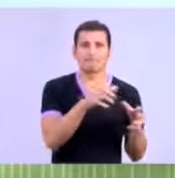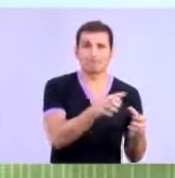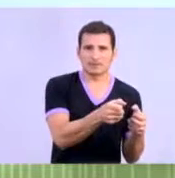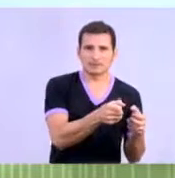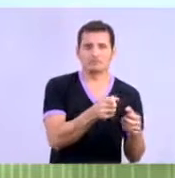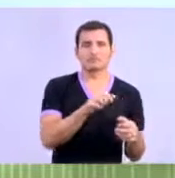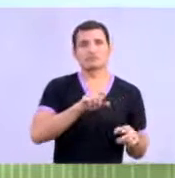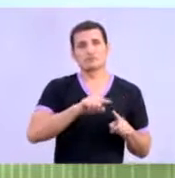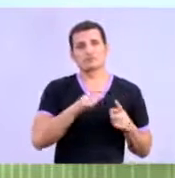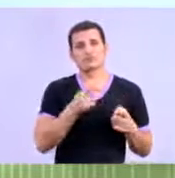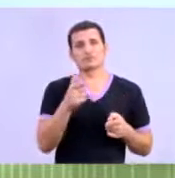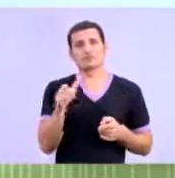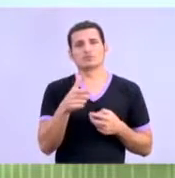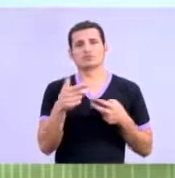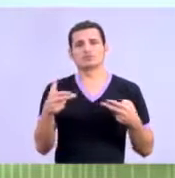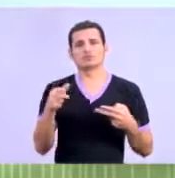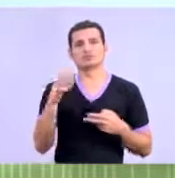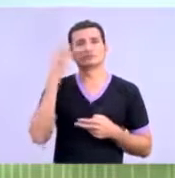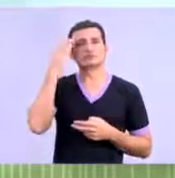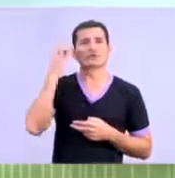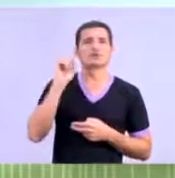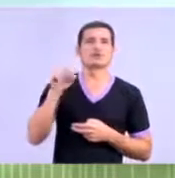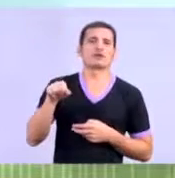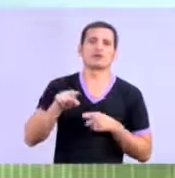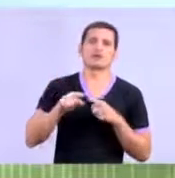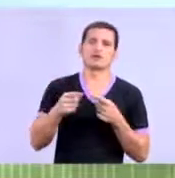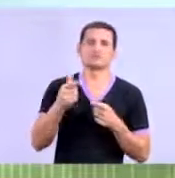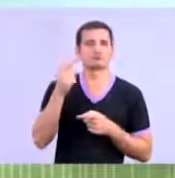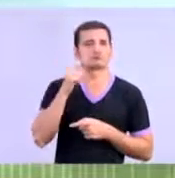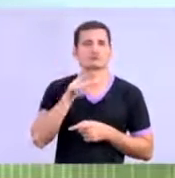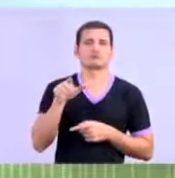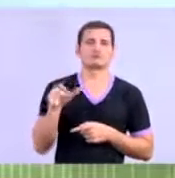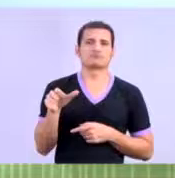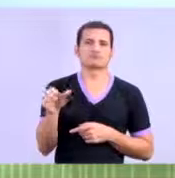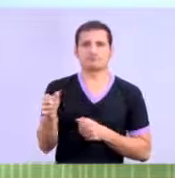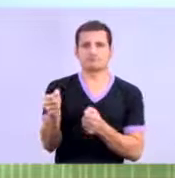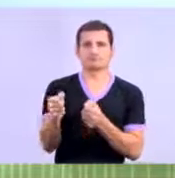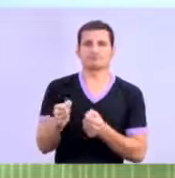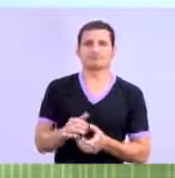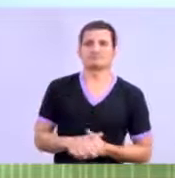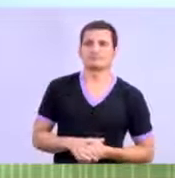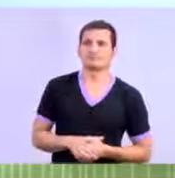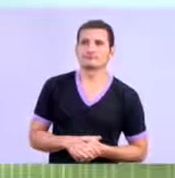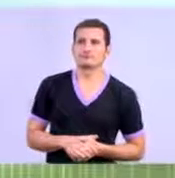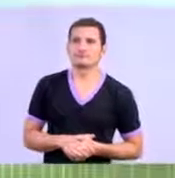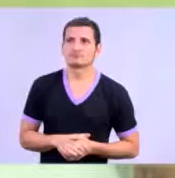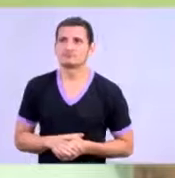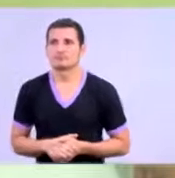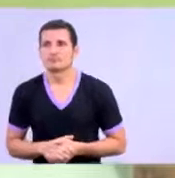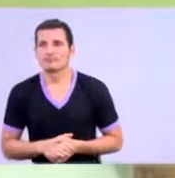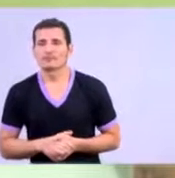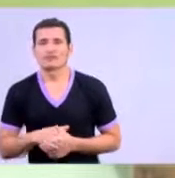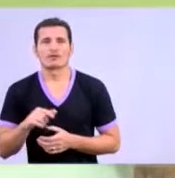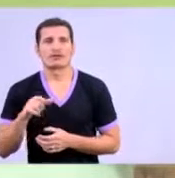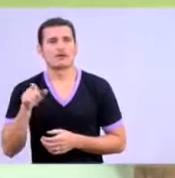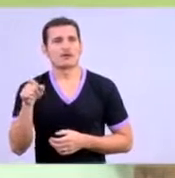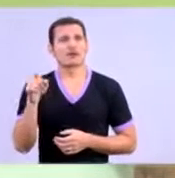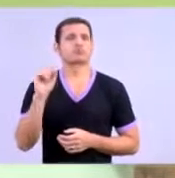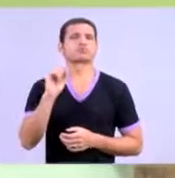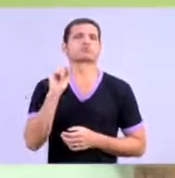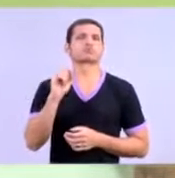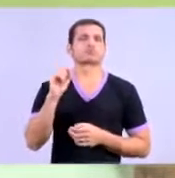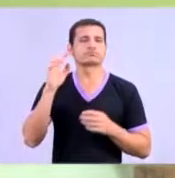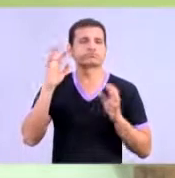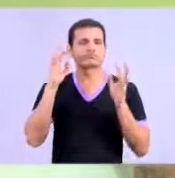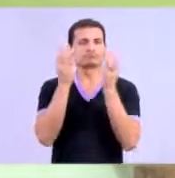tem outros objetos que a gente sabe o que é, a gente só não consegue. Nós damos o nome de abstratos, né?